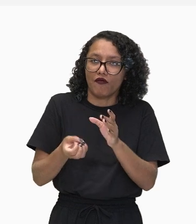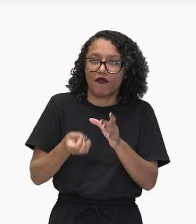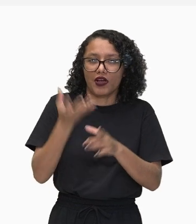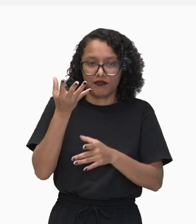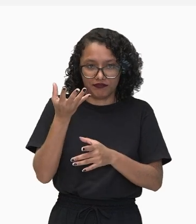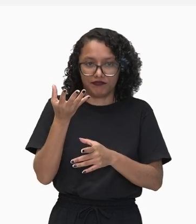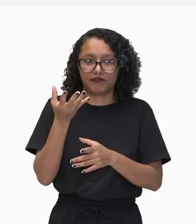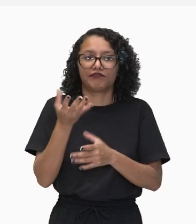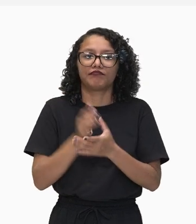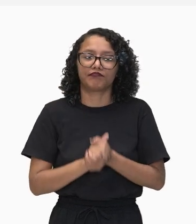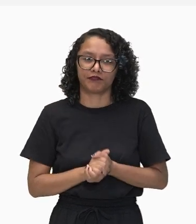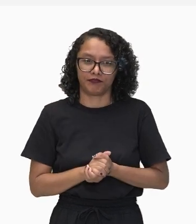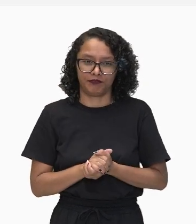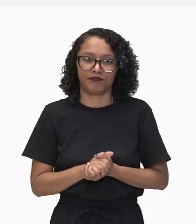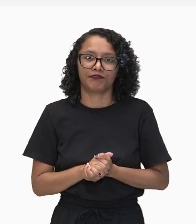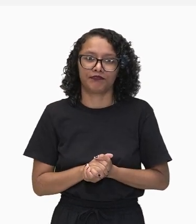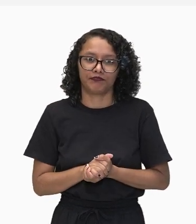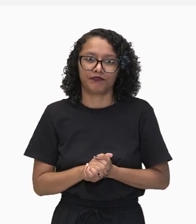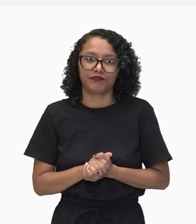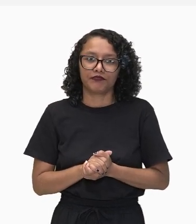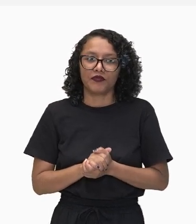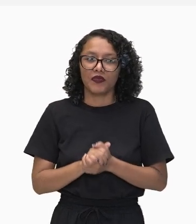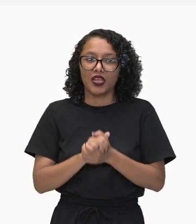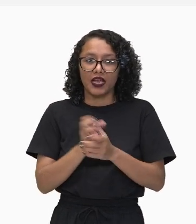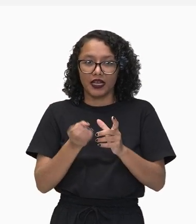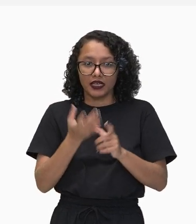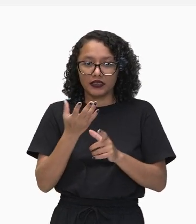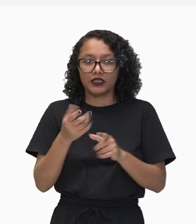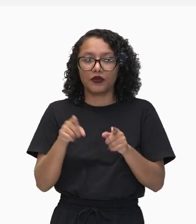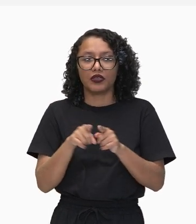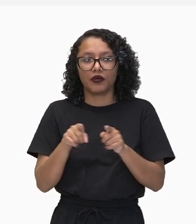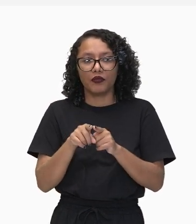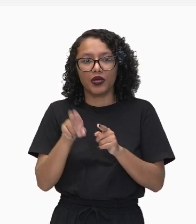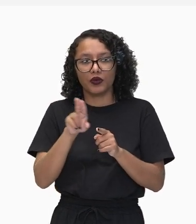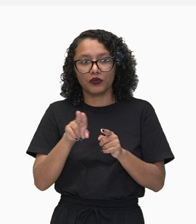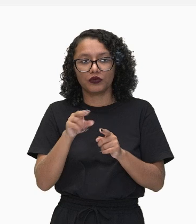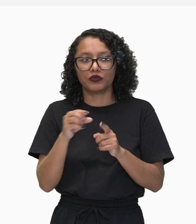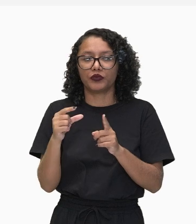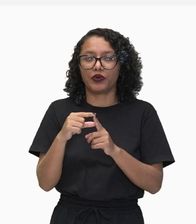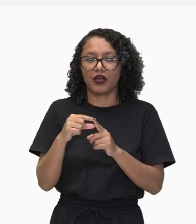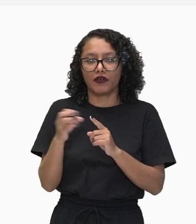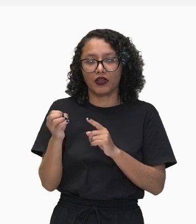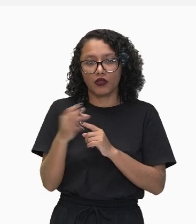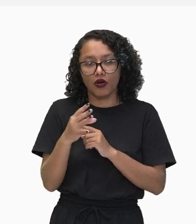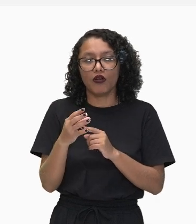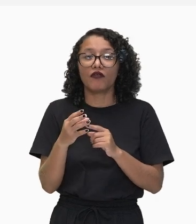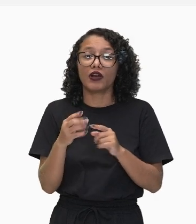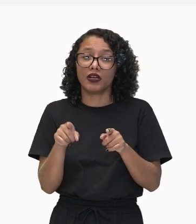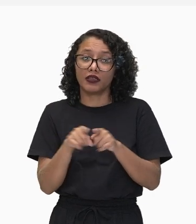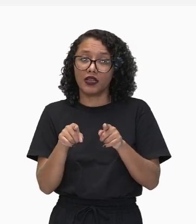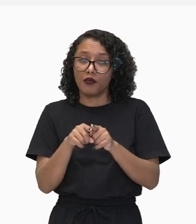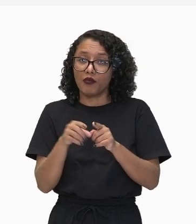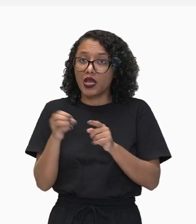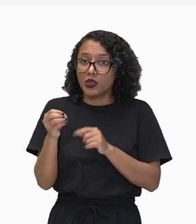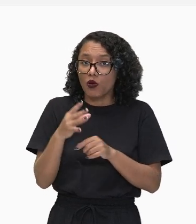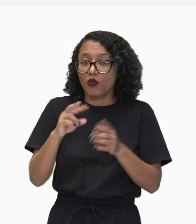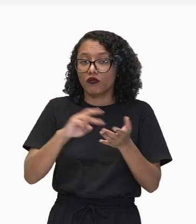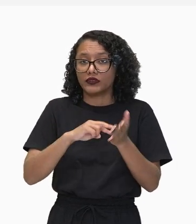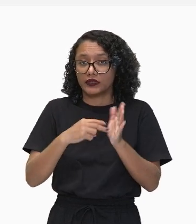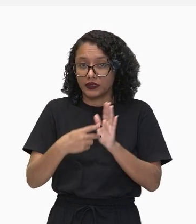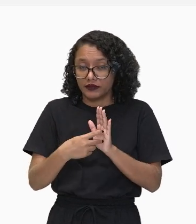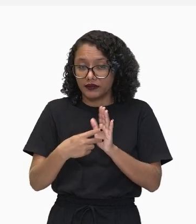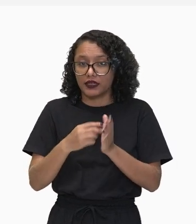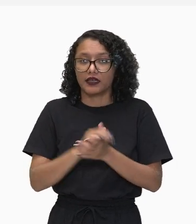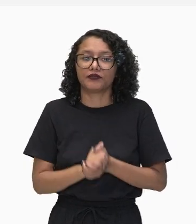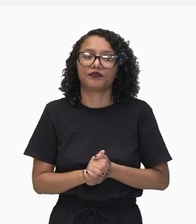de palavras novas com novos significados. Vamos ver aqui uma criação também, um poema muito